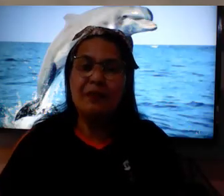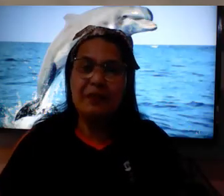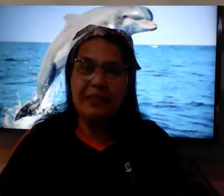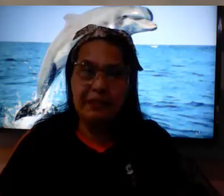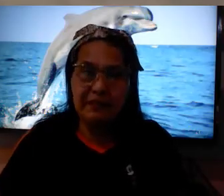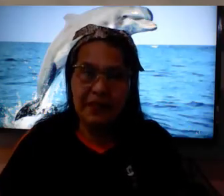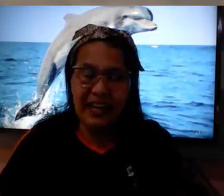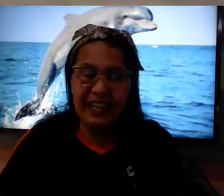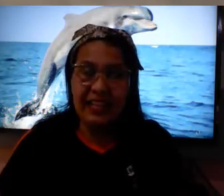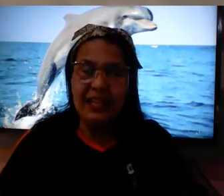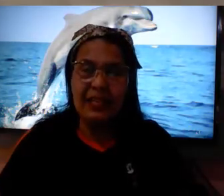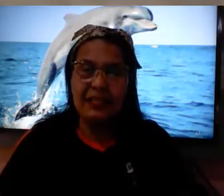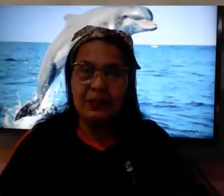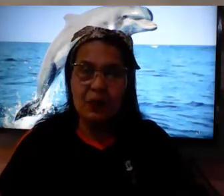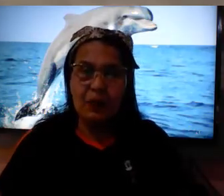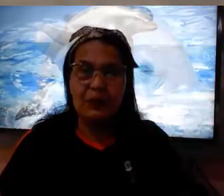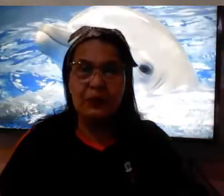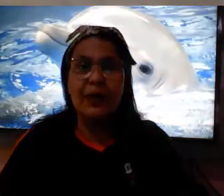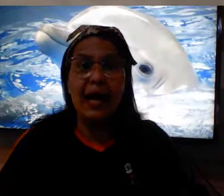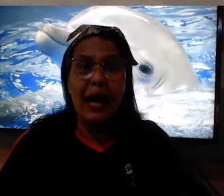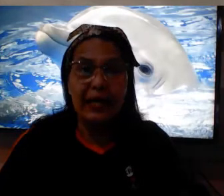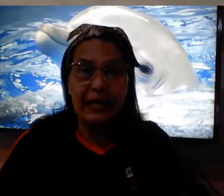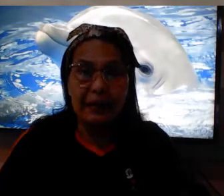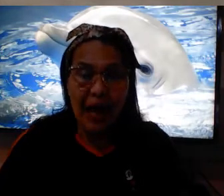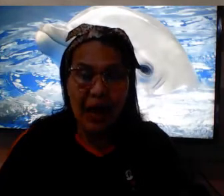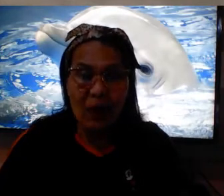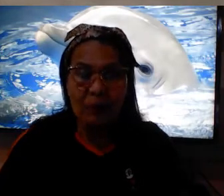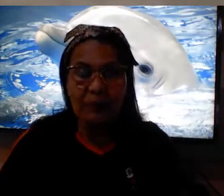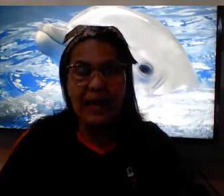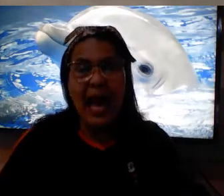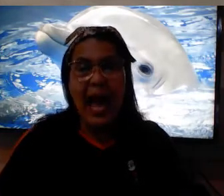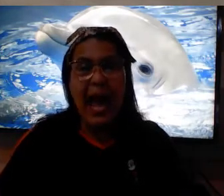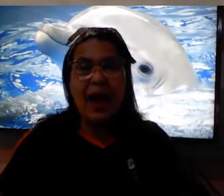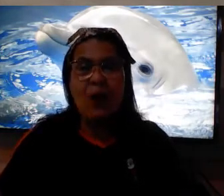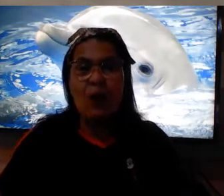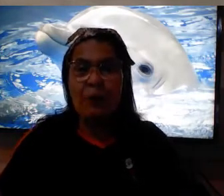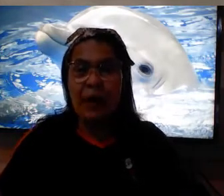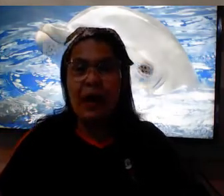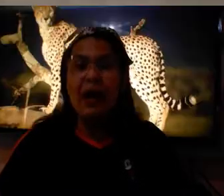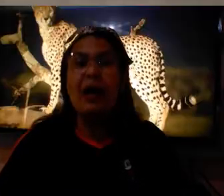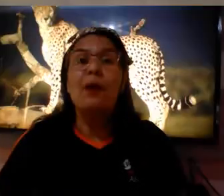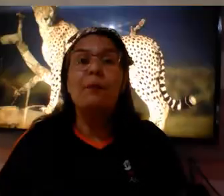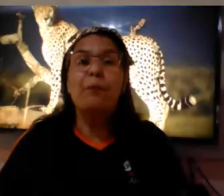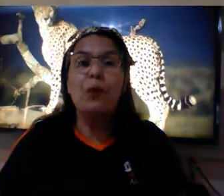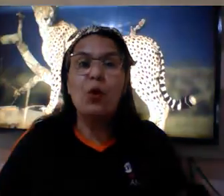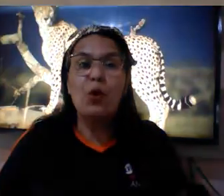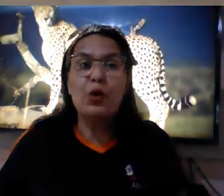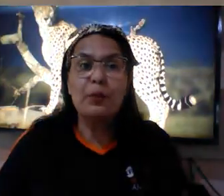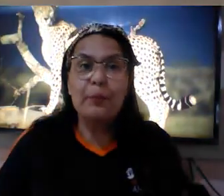Vamos observar esse outro animal. É uma